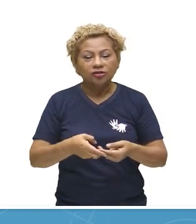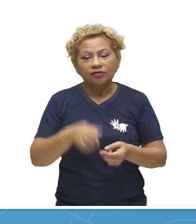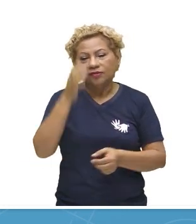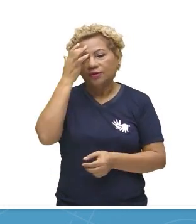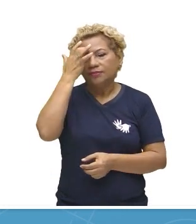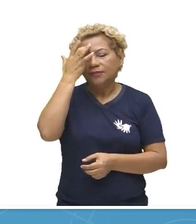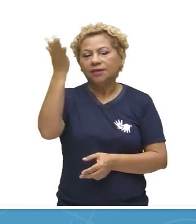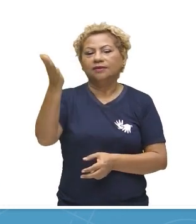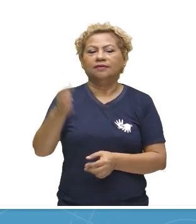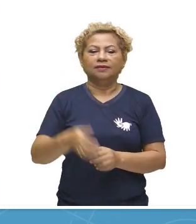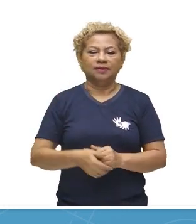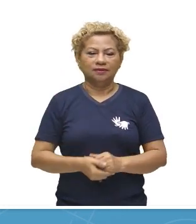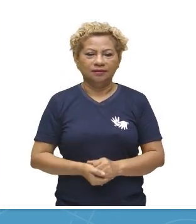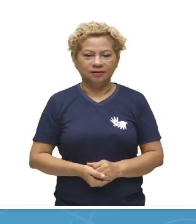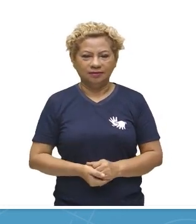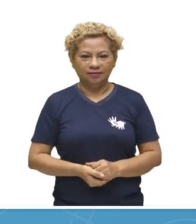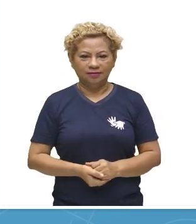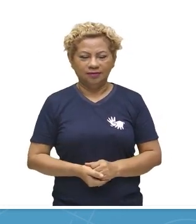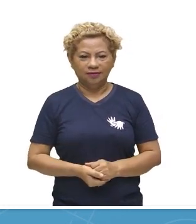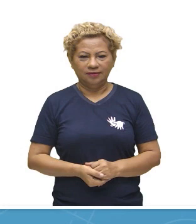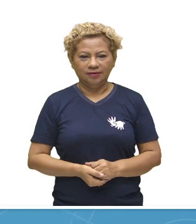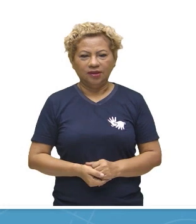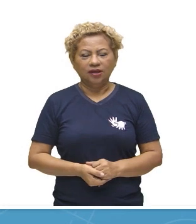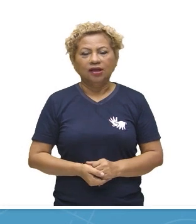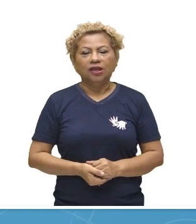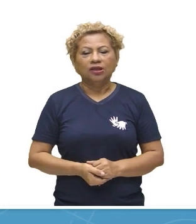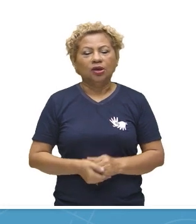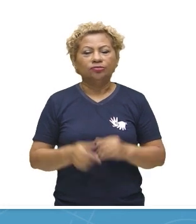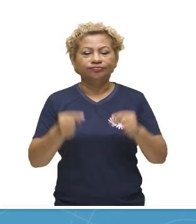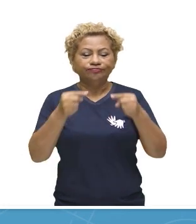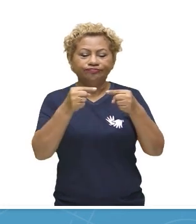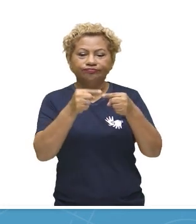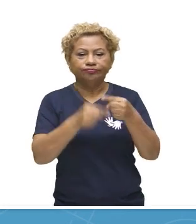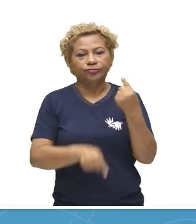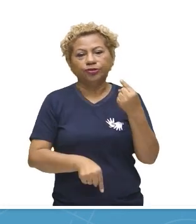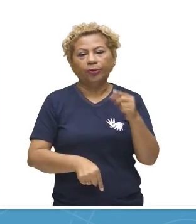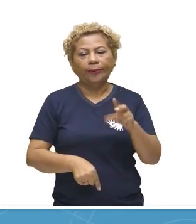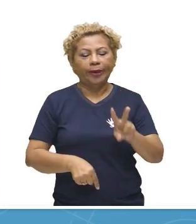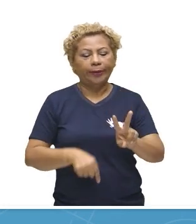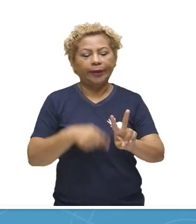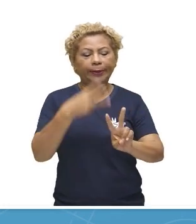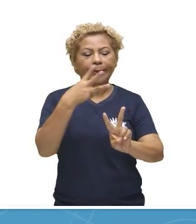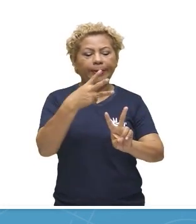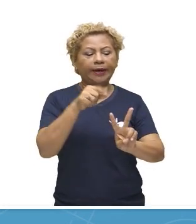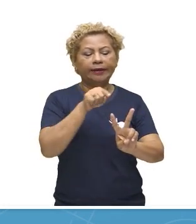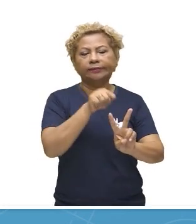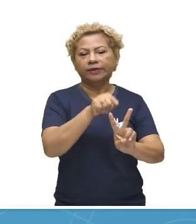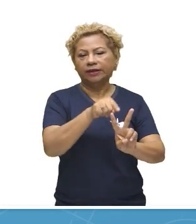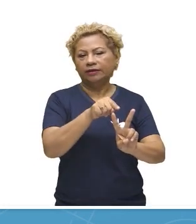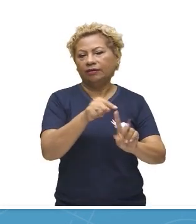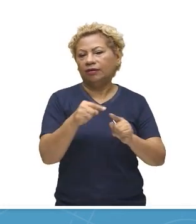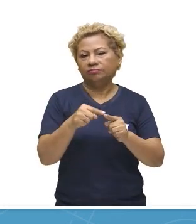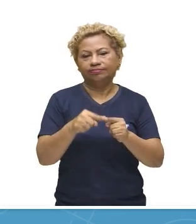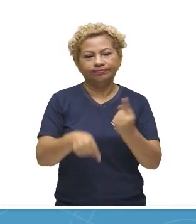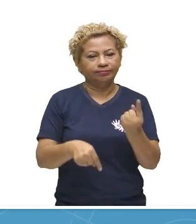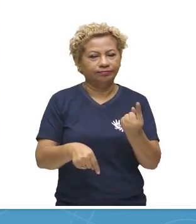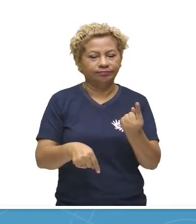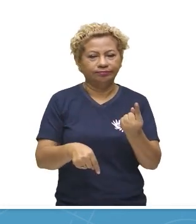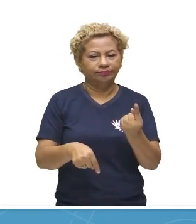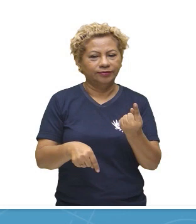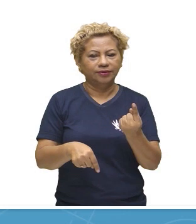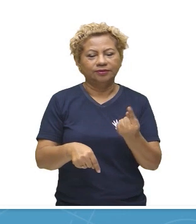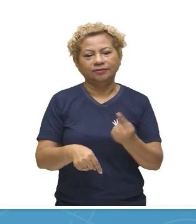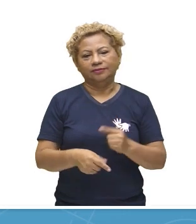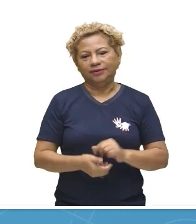bom? Não poderia ser assim um índice 3 desfazer uma operação de potenciação de expoente 2. Não